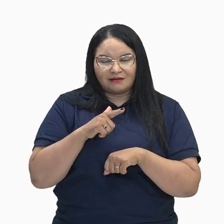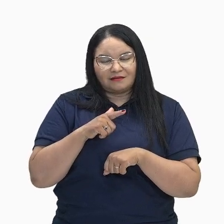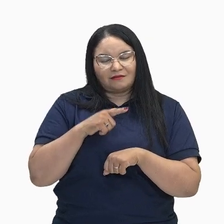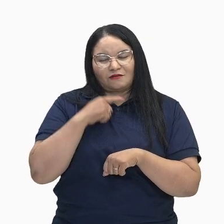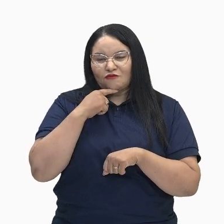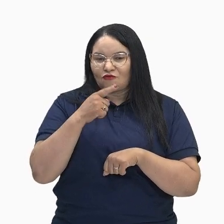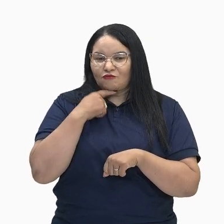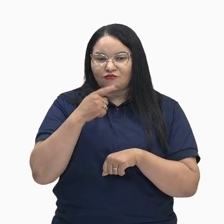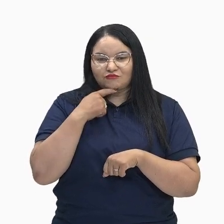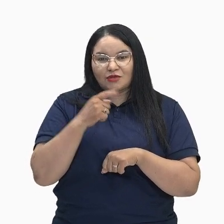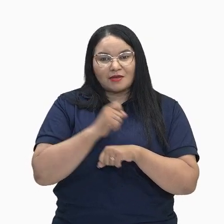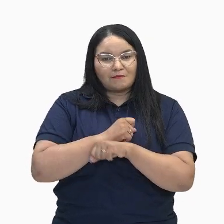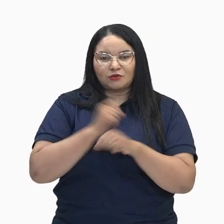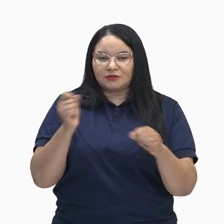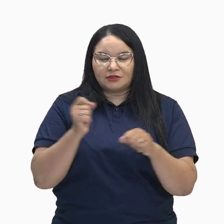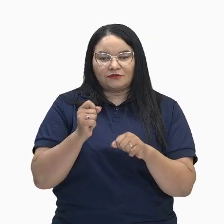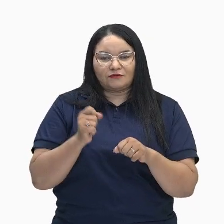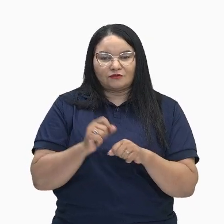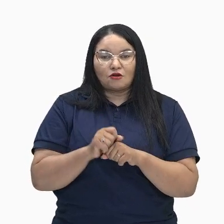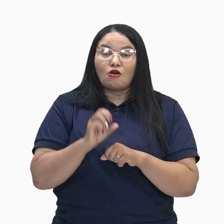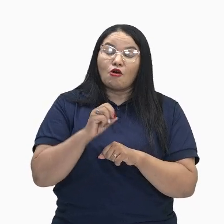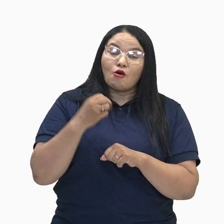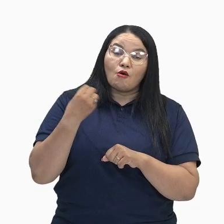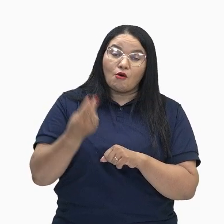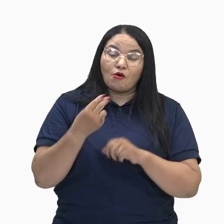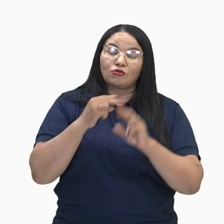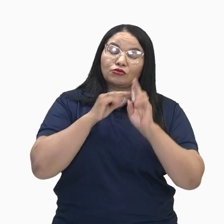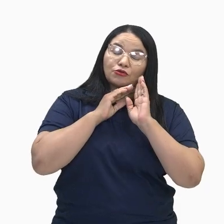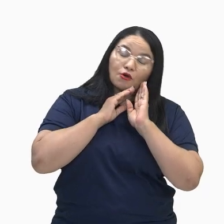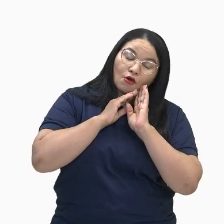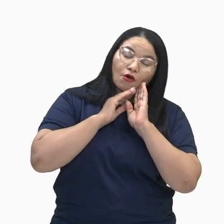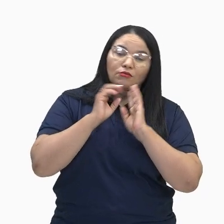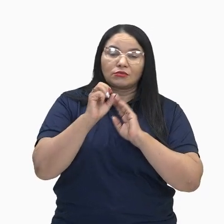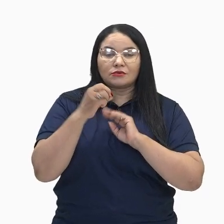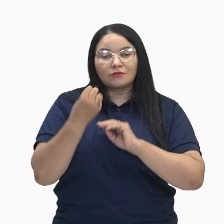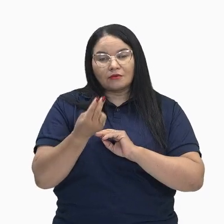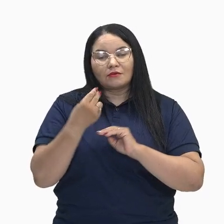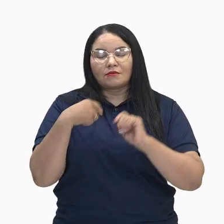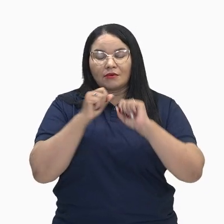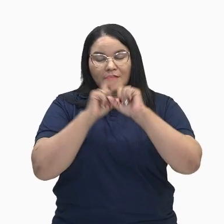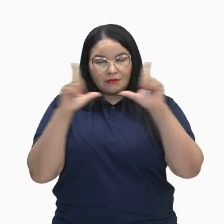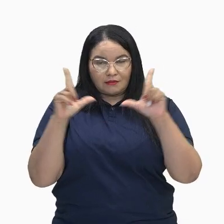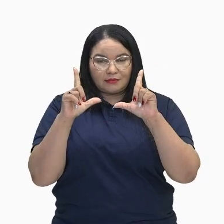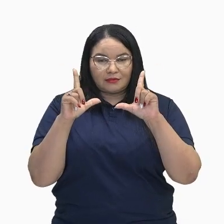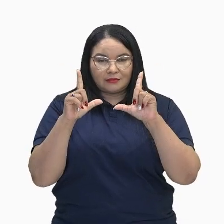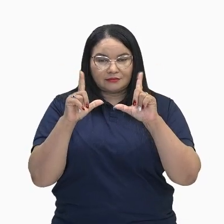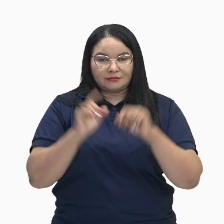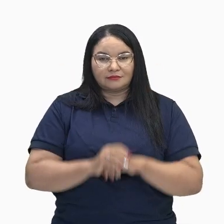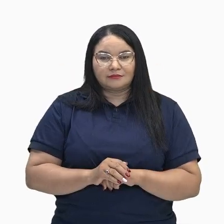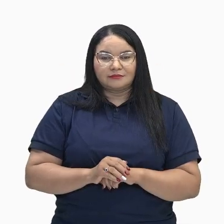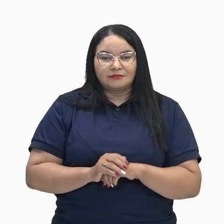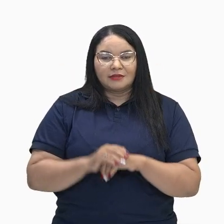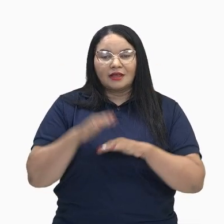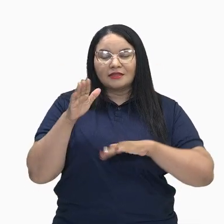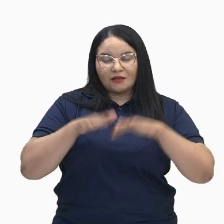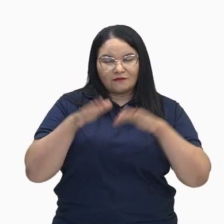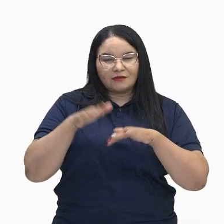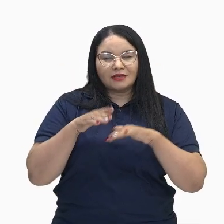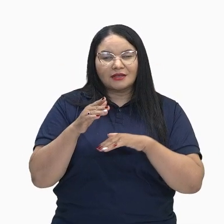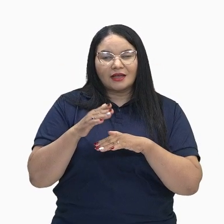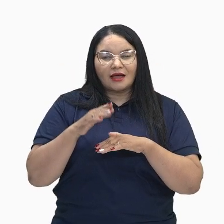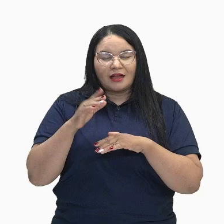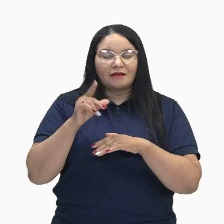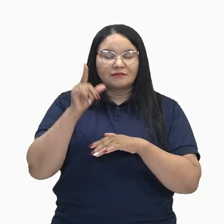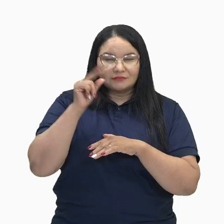coisa meio que impossível, né? Ou você dorme ou você acorda. Tá certo que em algum momento a gente fica meio que